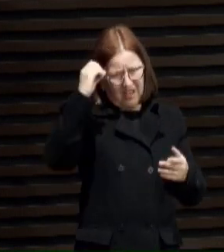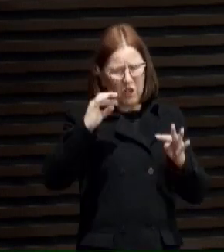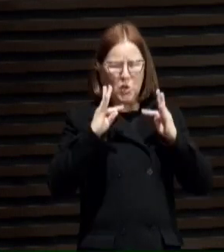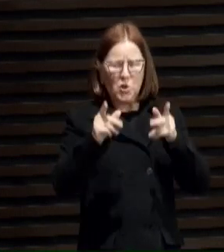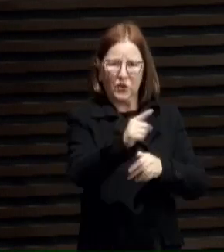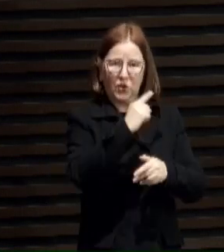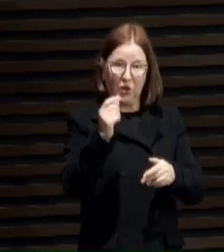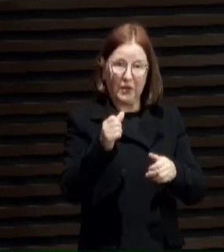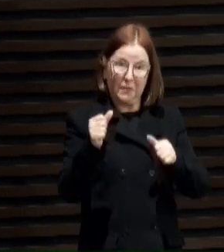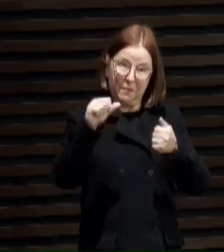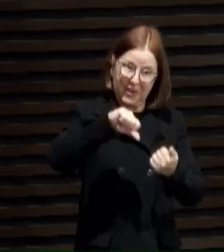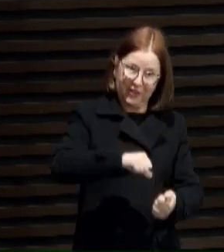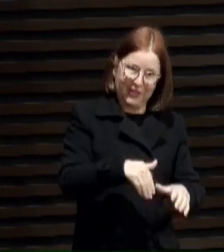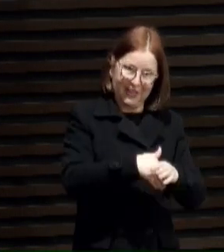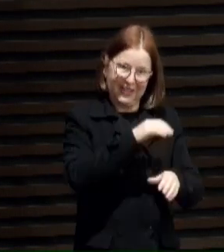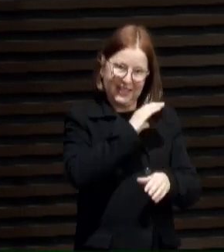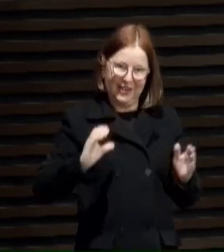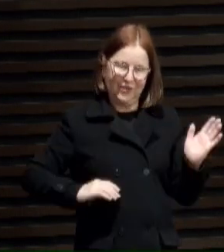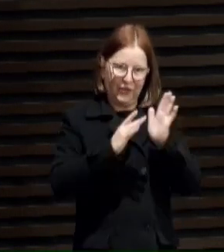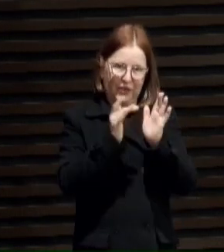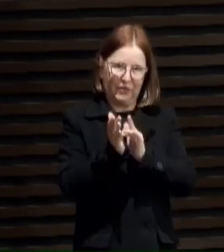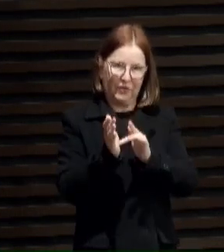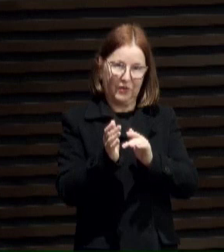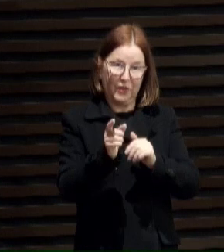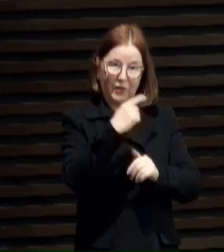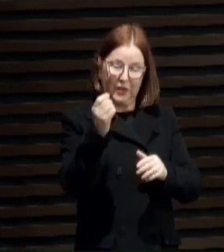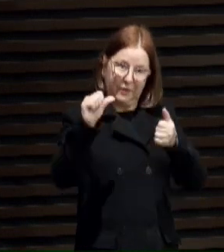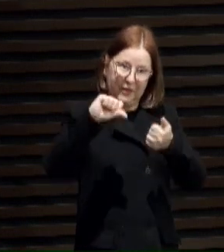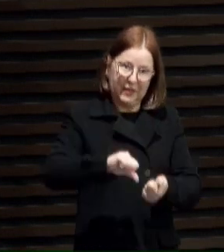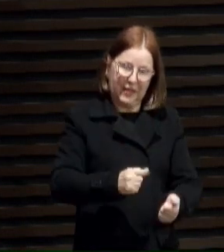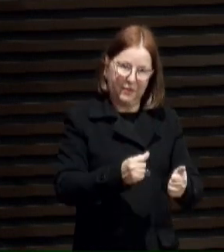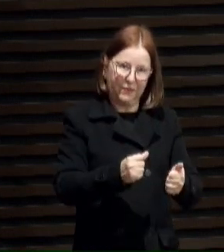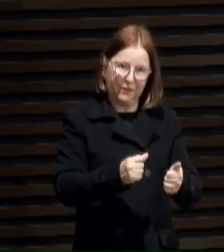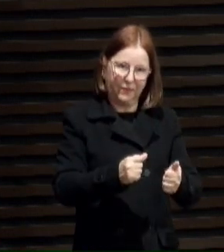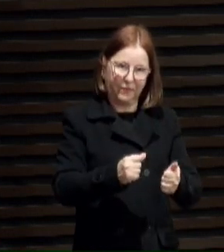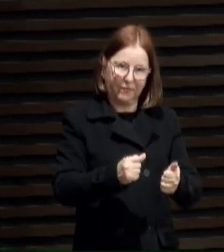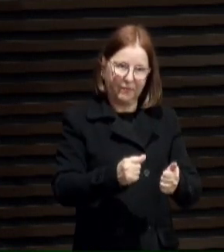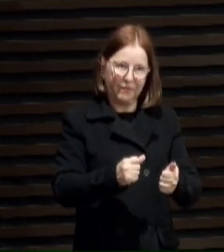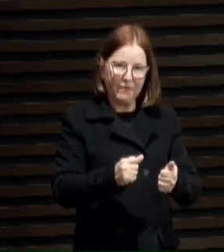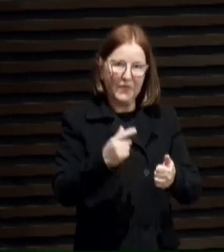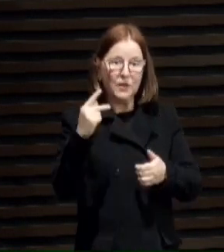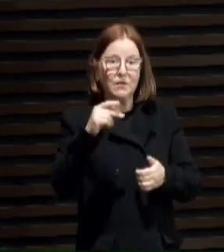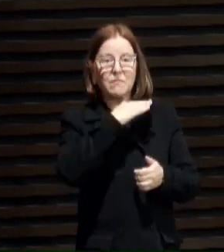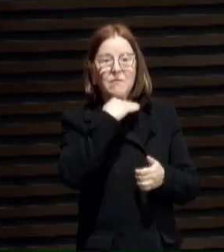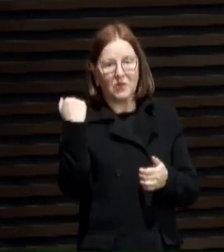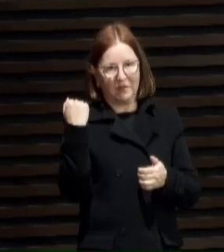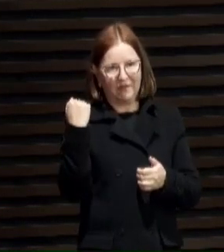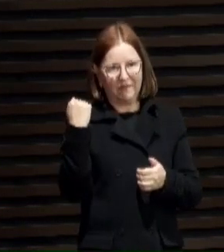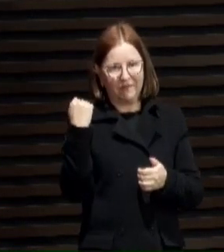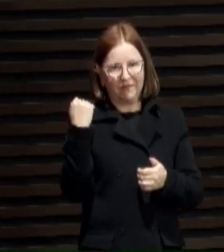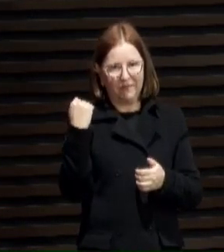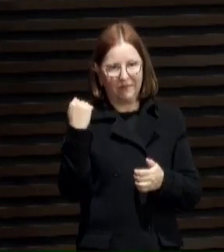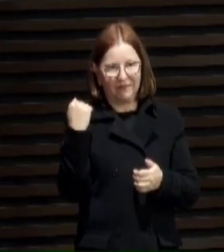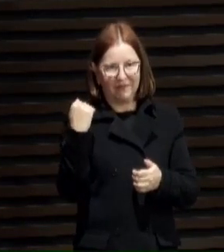que fomos batizados em Cristo Jesus, fomos batizados para a sua morte?